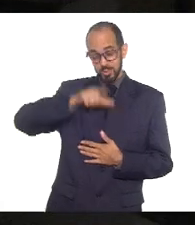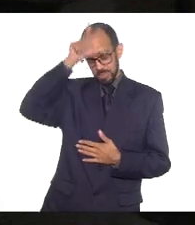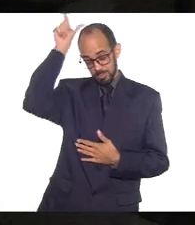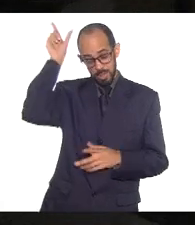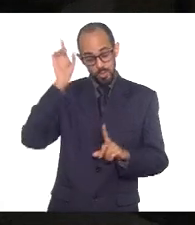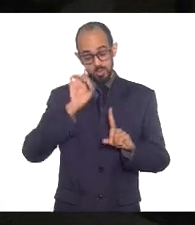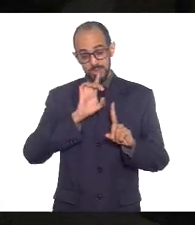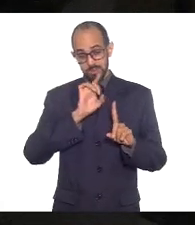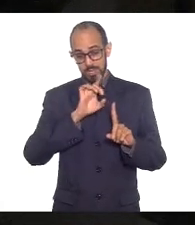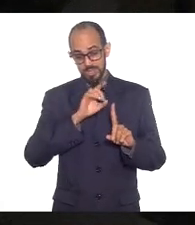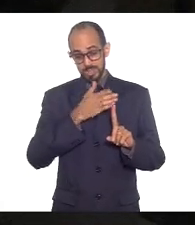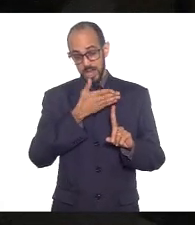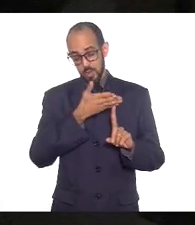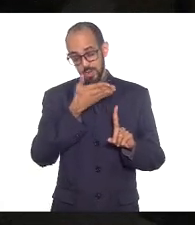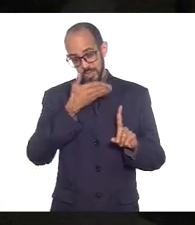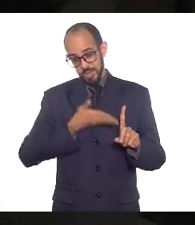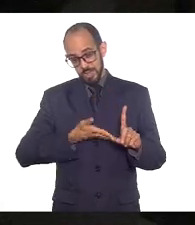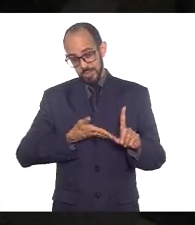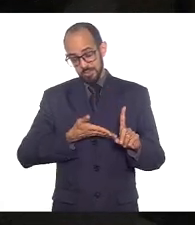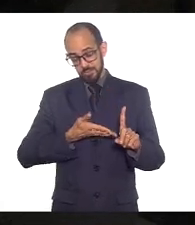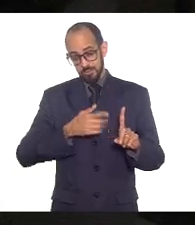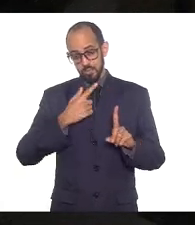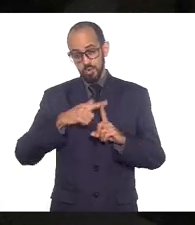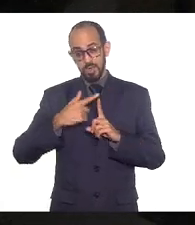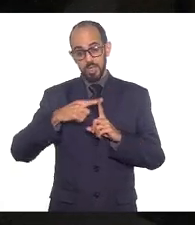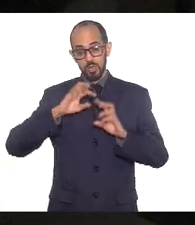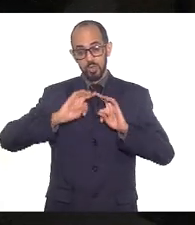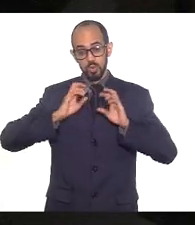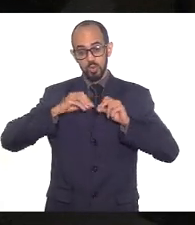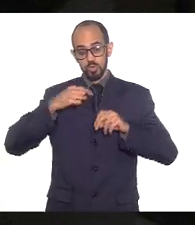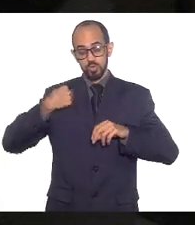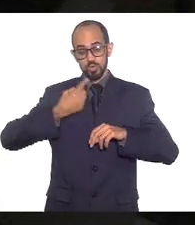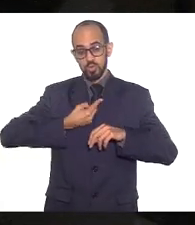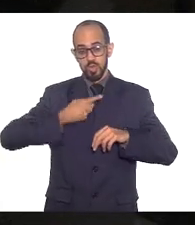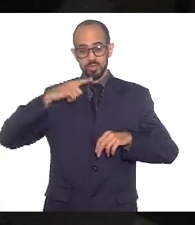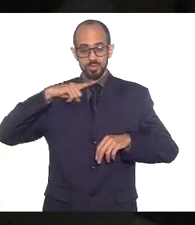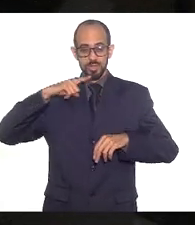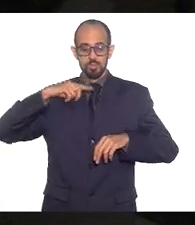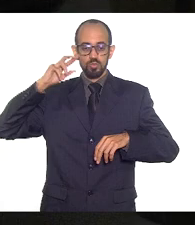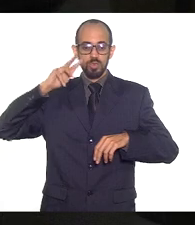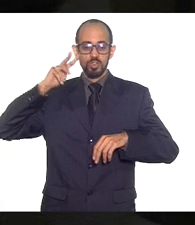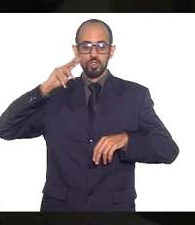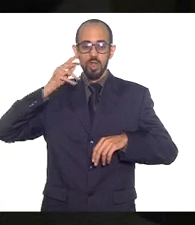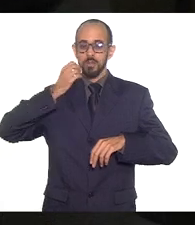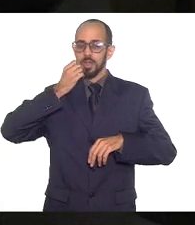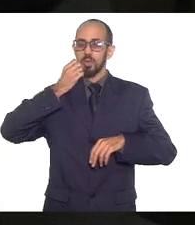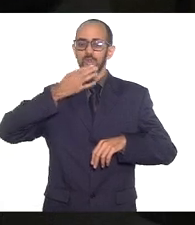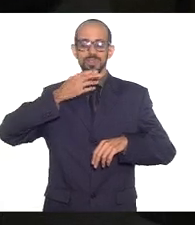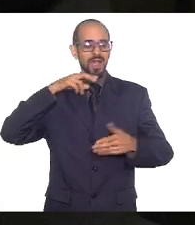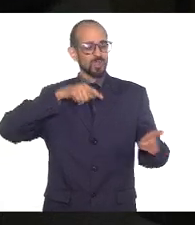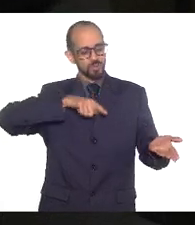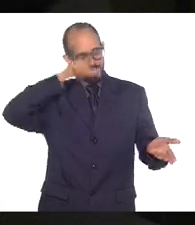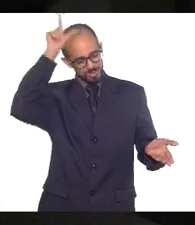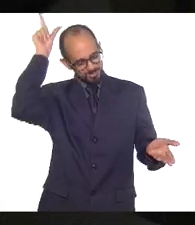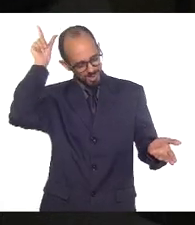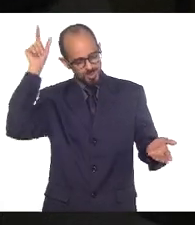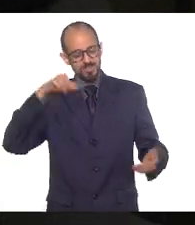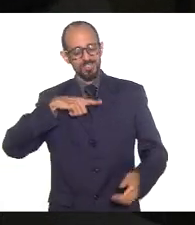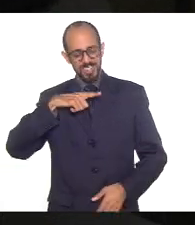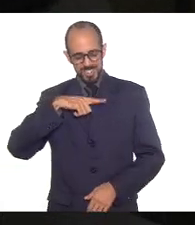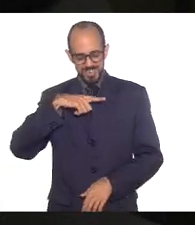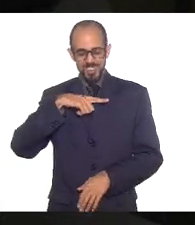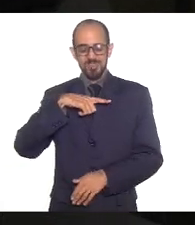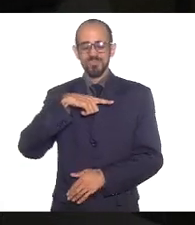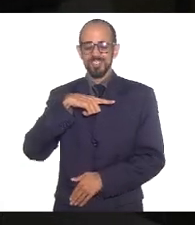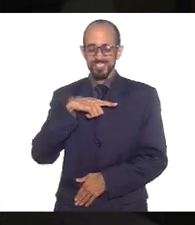especial porque todos nós aqui temos uma história para contar do deputado Luiz Paulo né